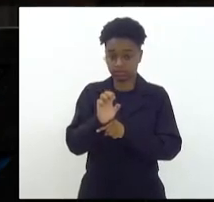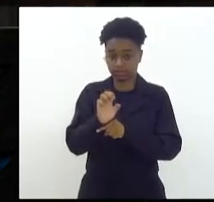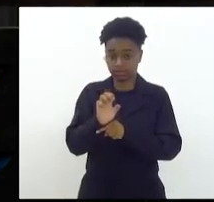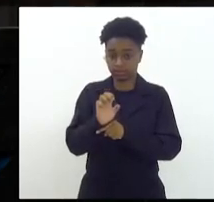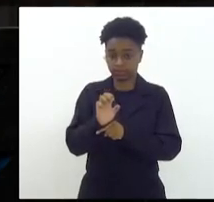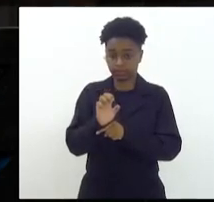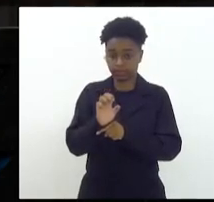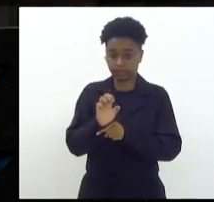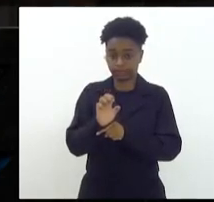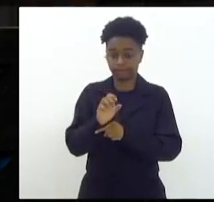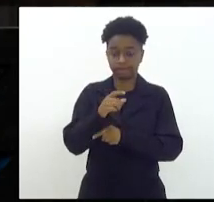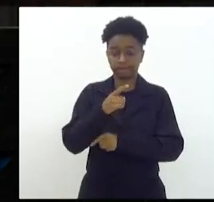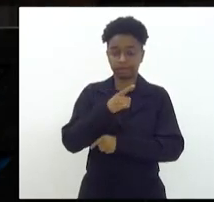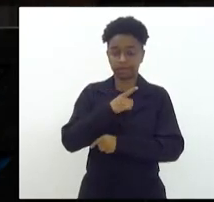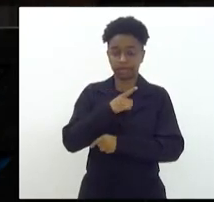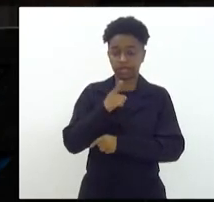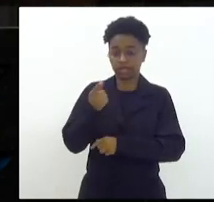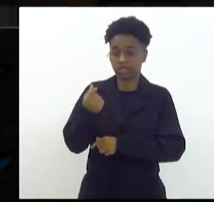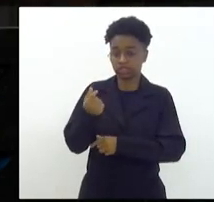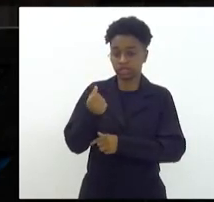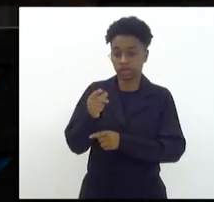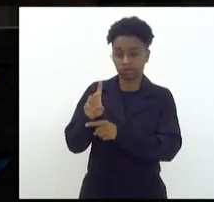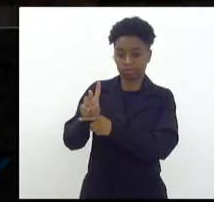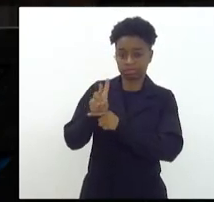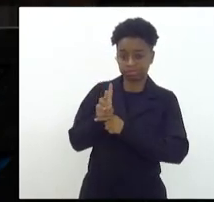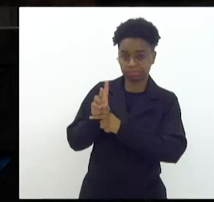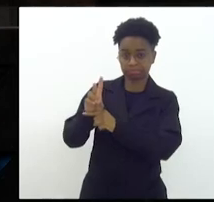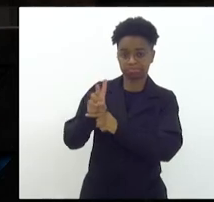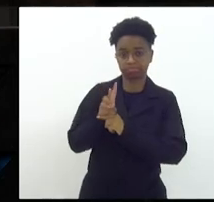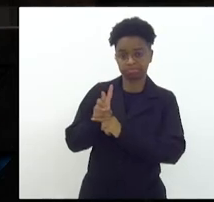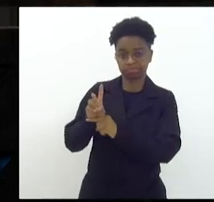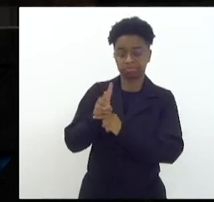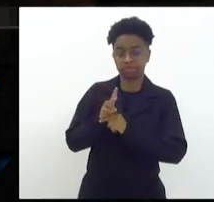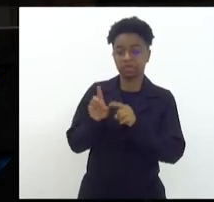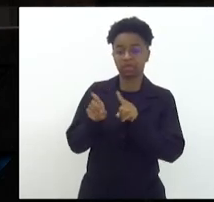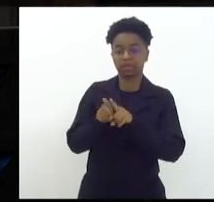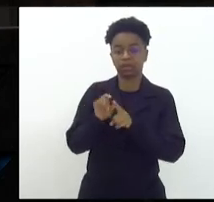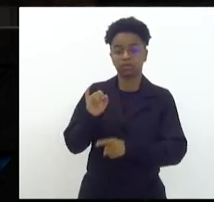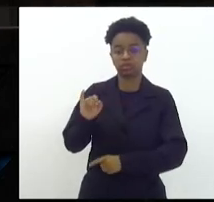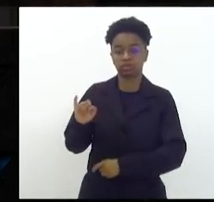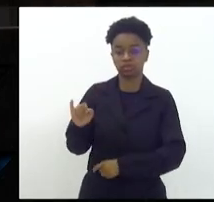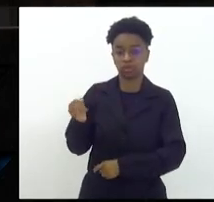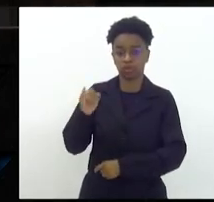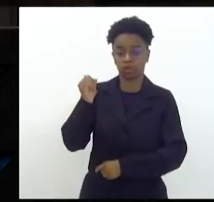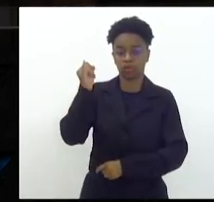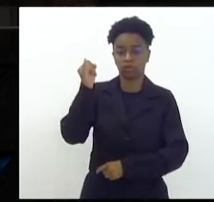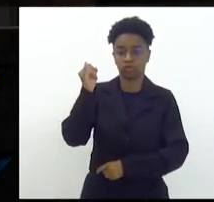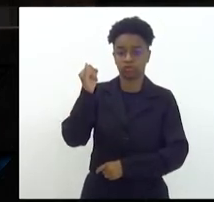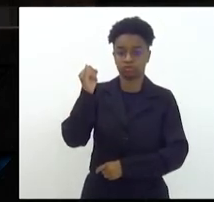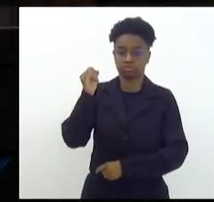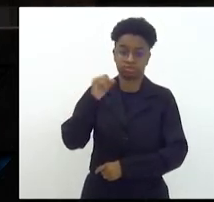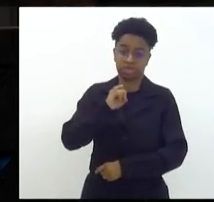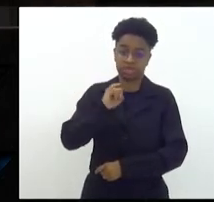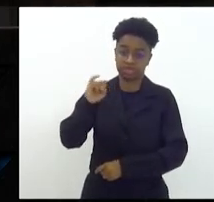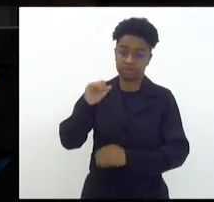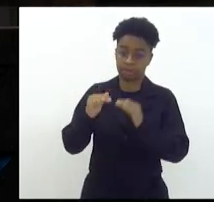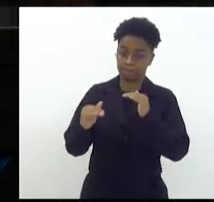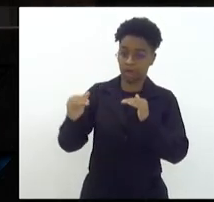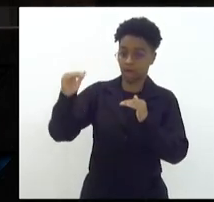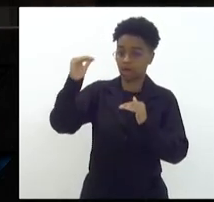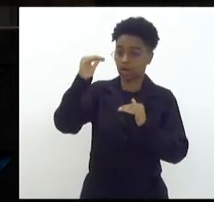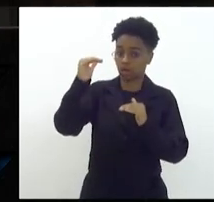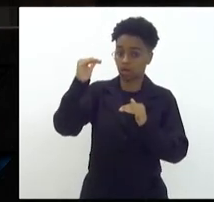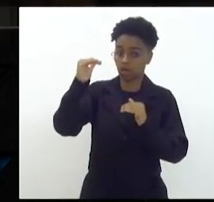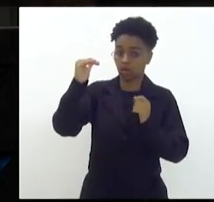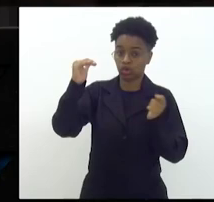um grande volume de dinheiro emprestado e o juros seja maior que